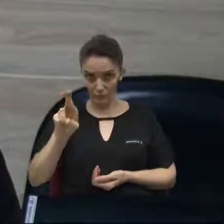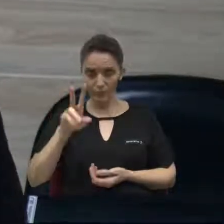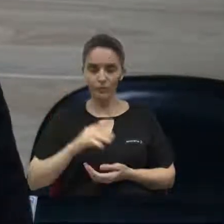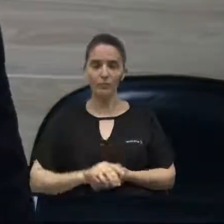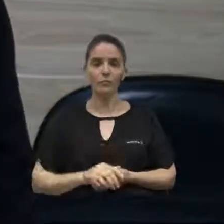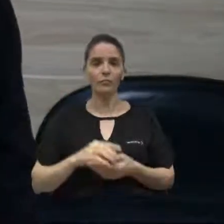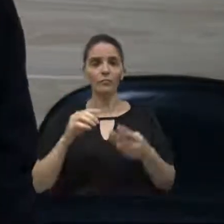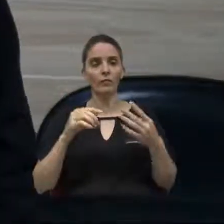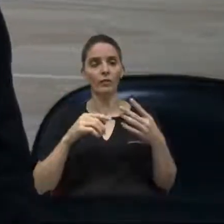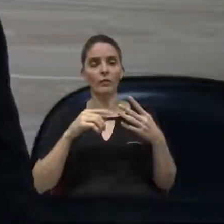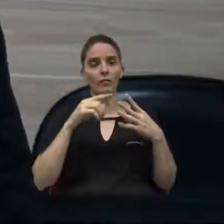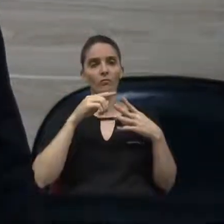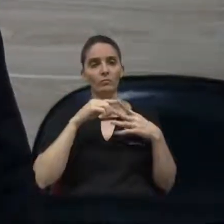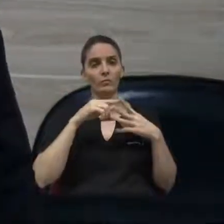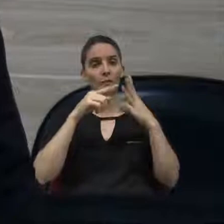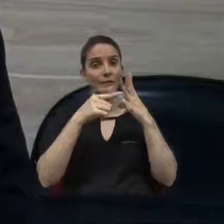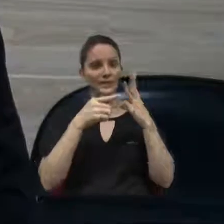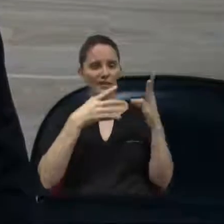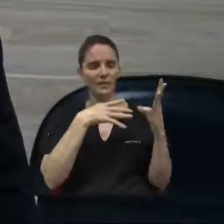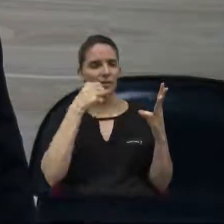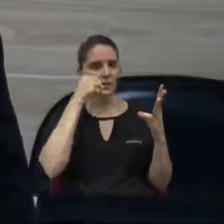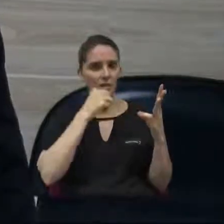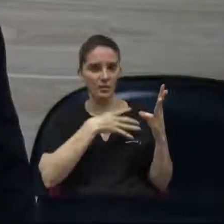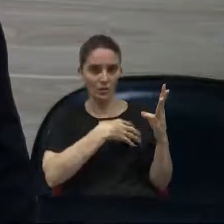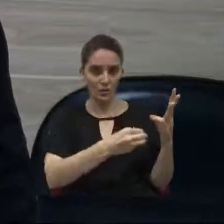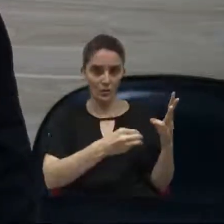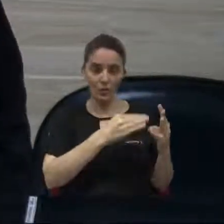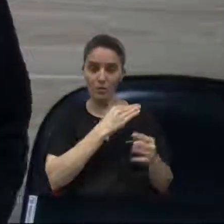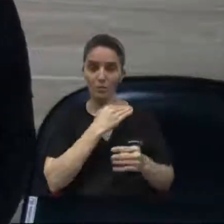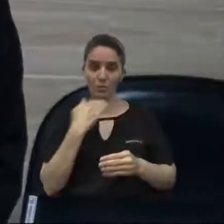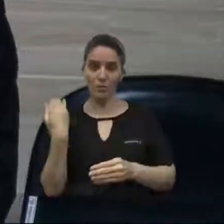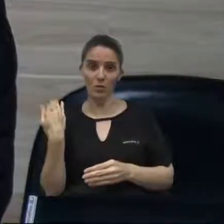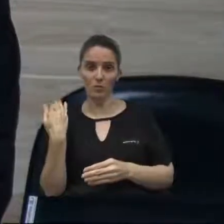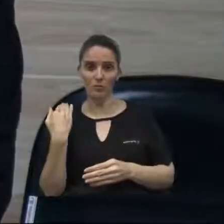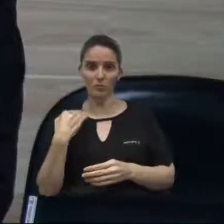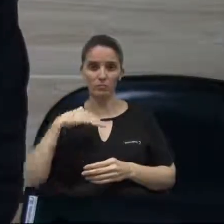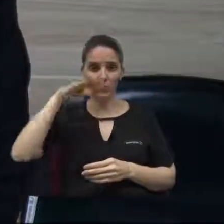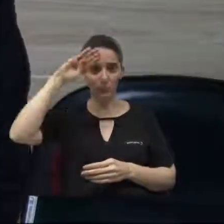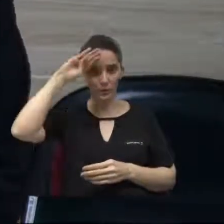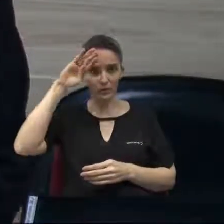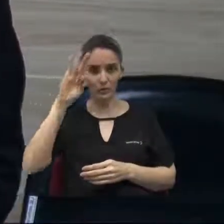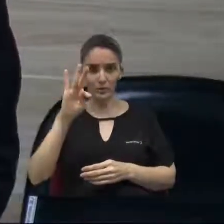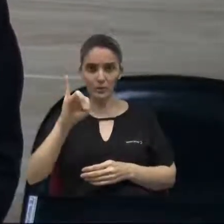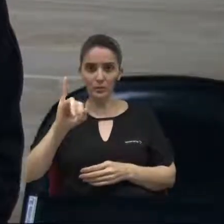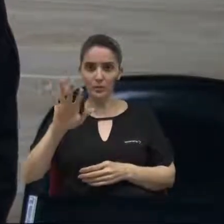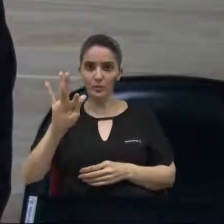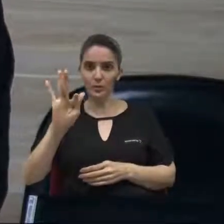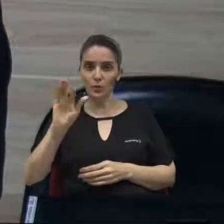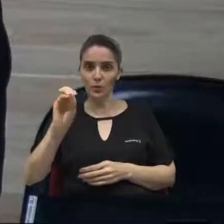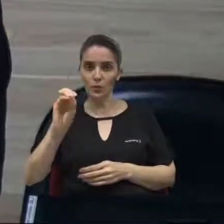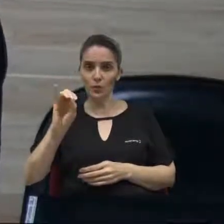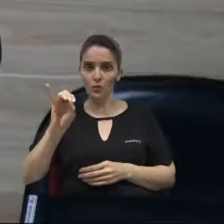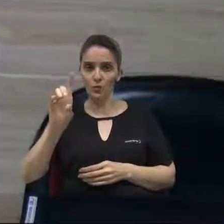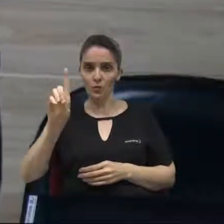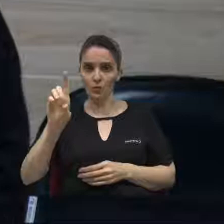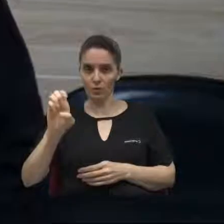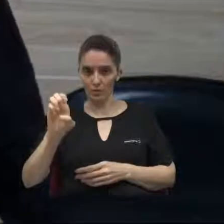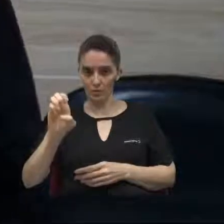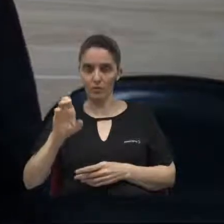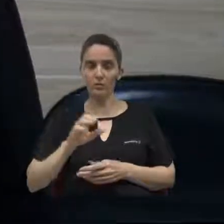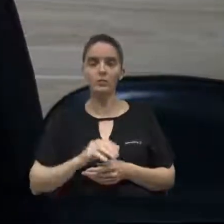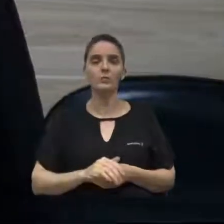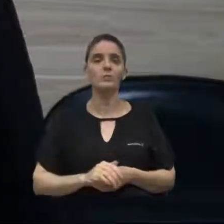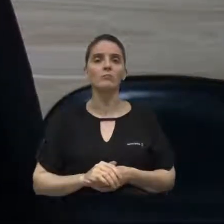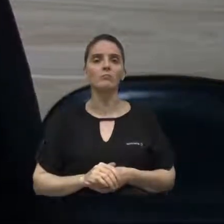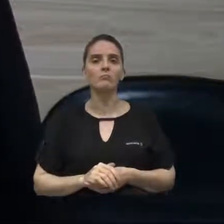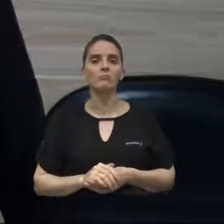tifoide e passa a sua vida toda buscando exatamente conter essa